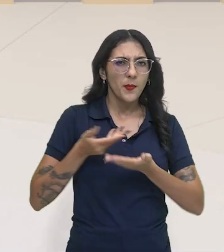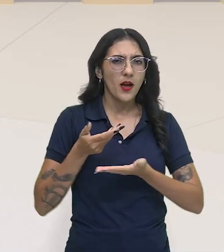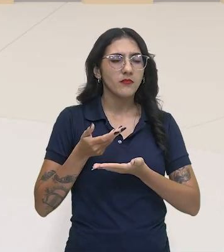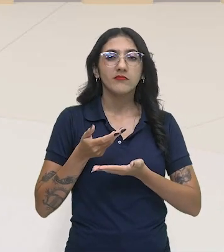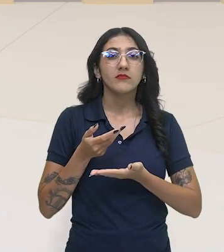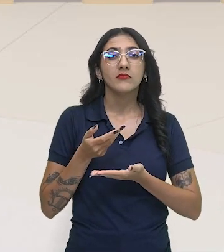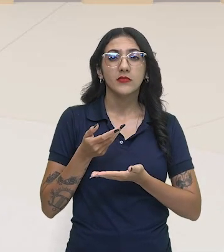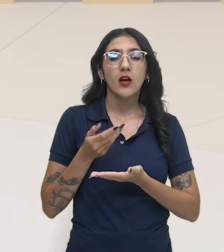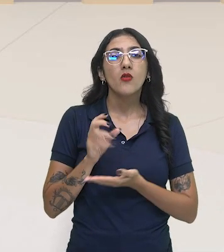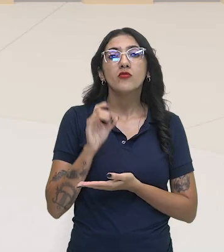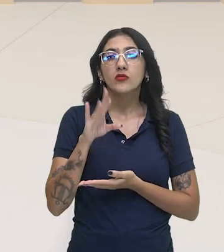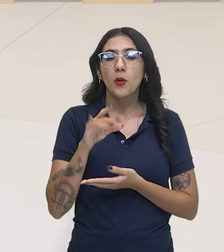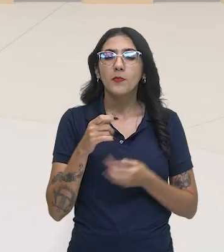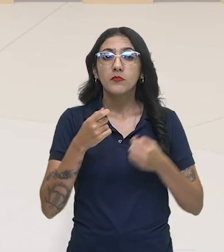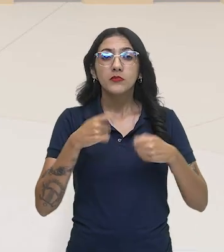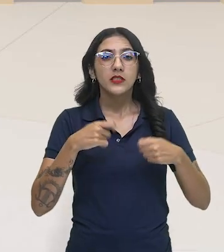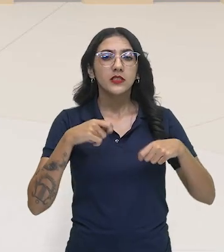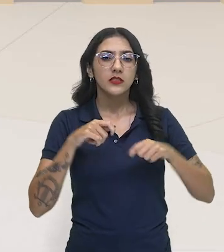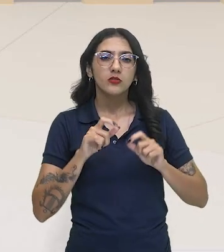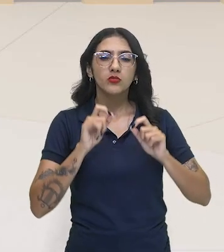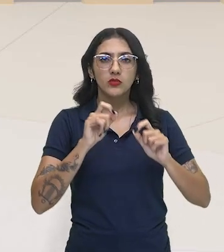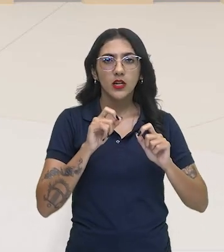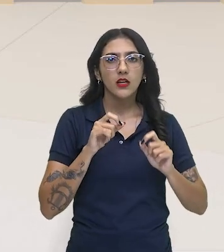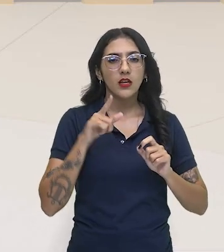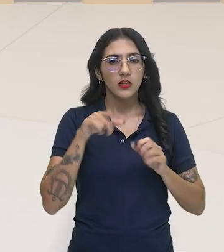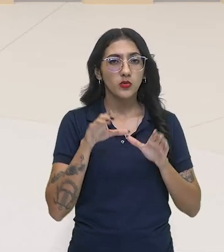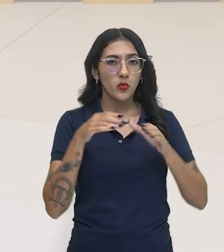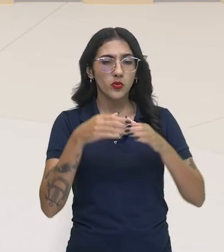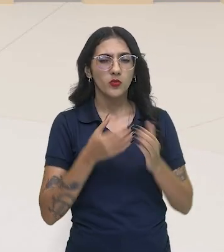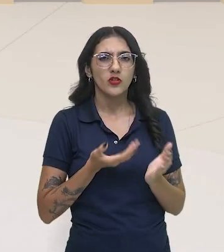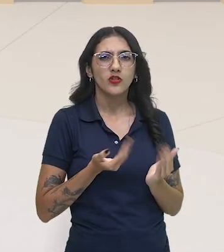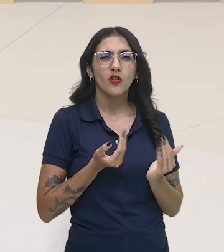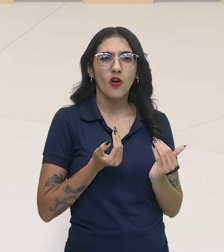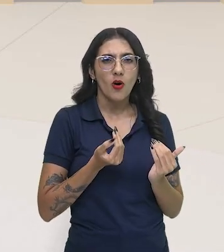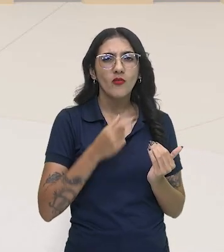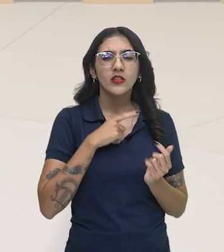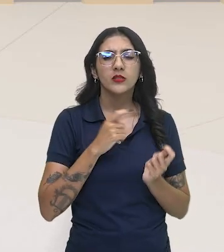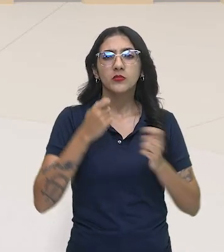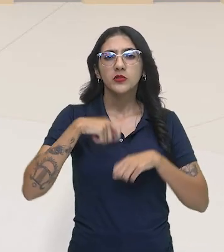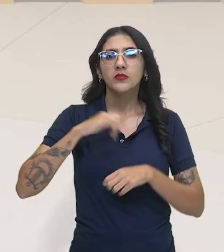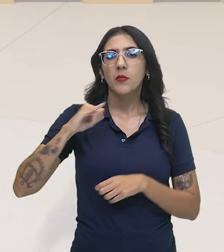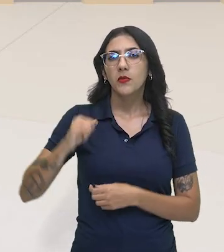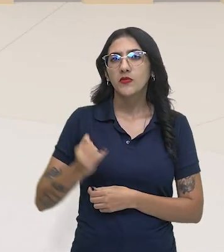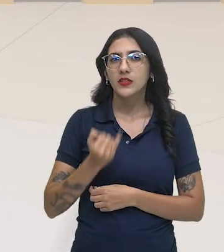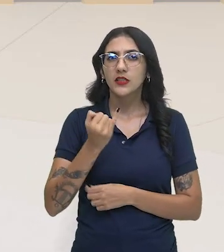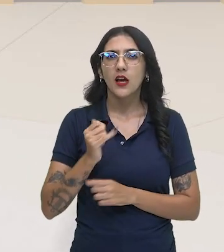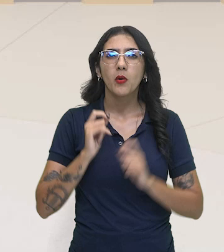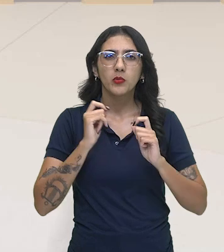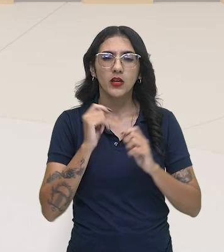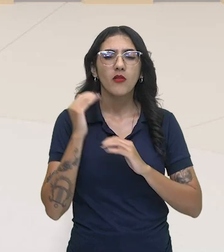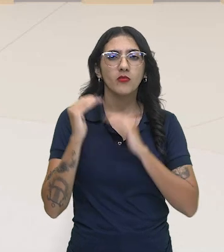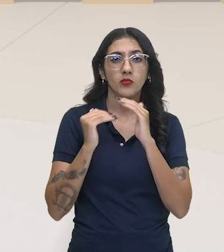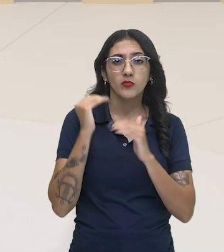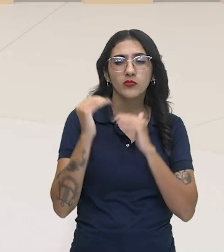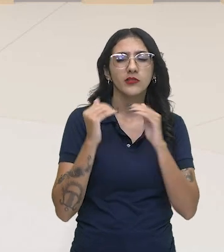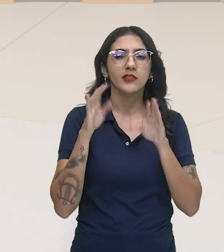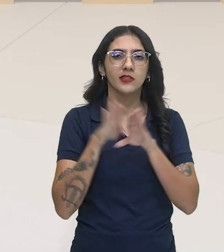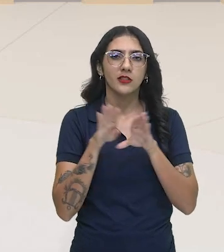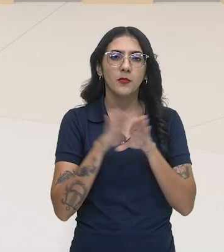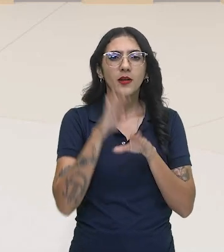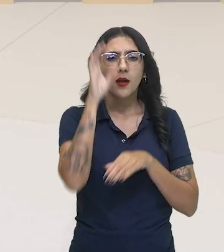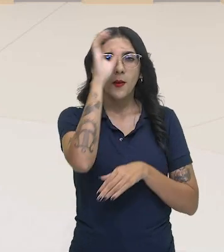necessário, a partir dessa vivência que os mais jovens têm na sua própria comunidade, a avançar, conseguir